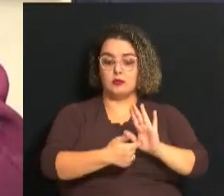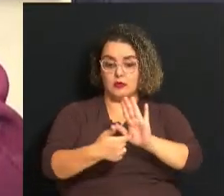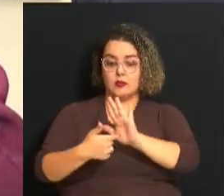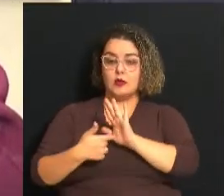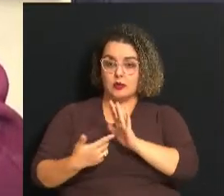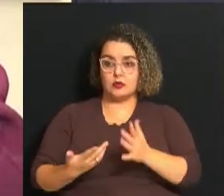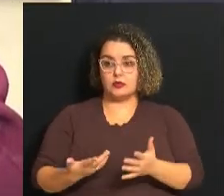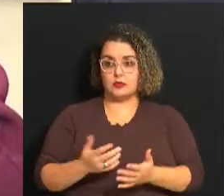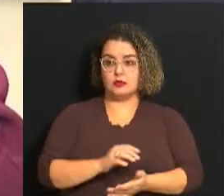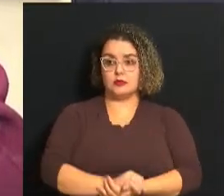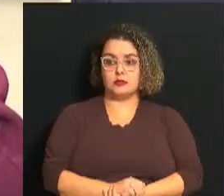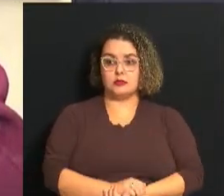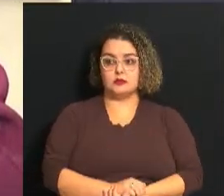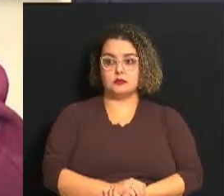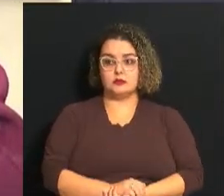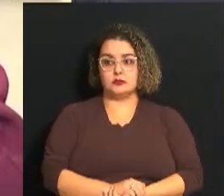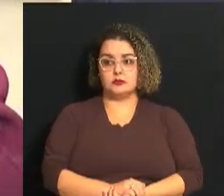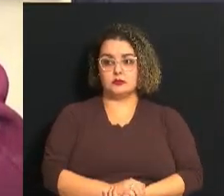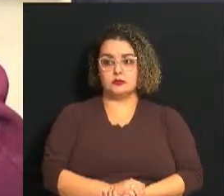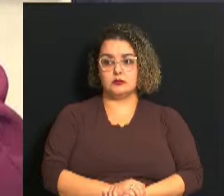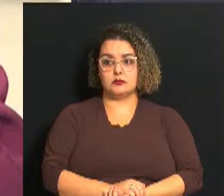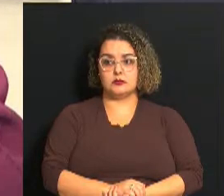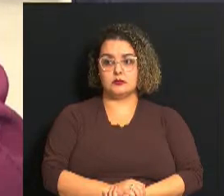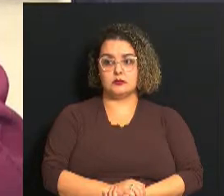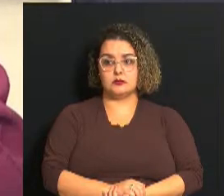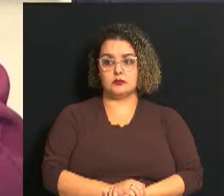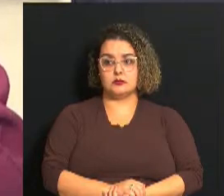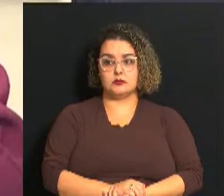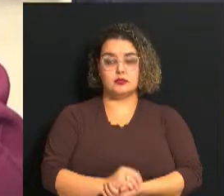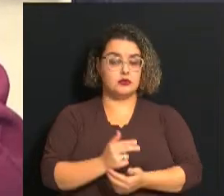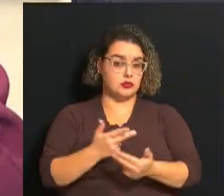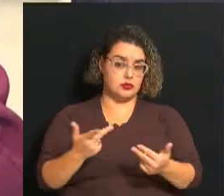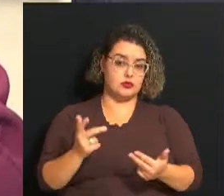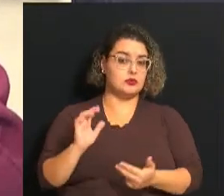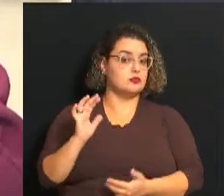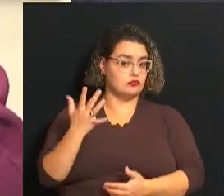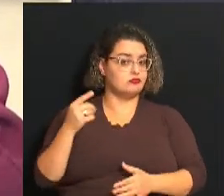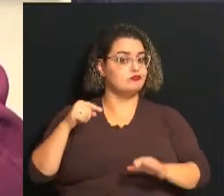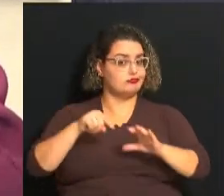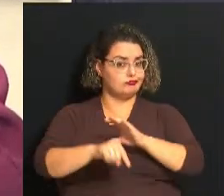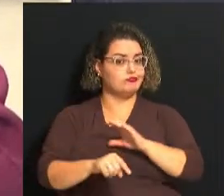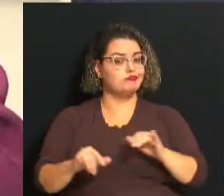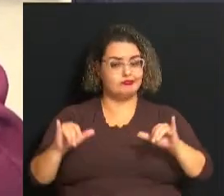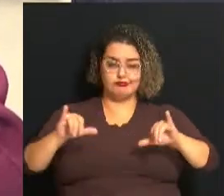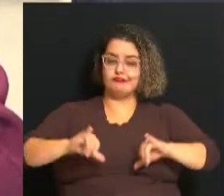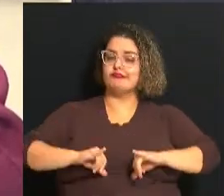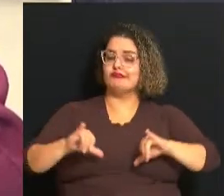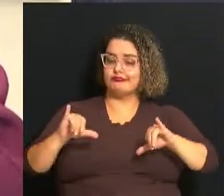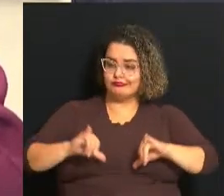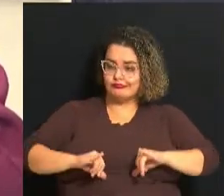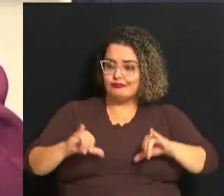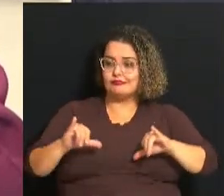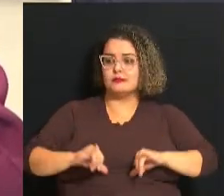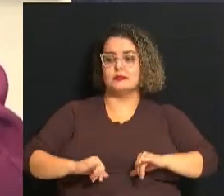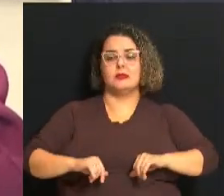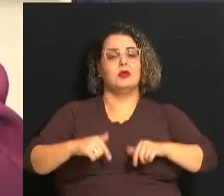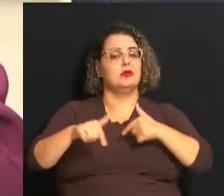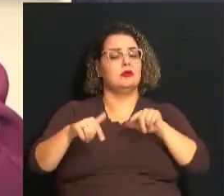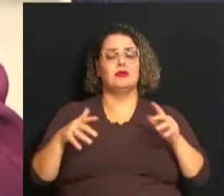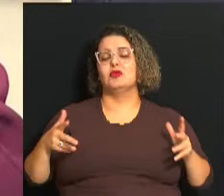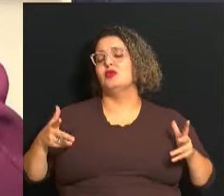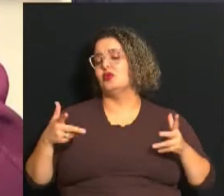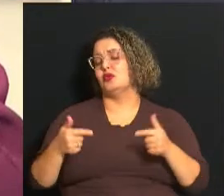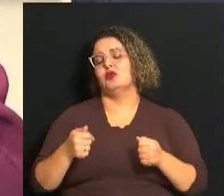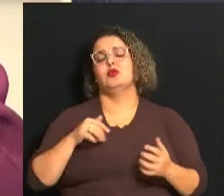estivemos diante né de processos muito complexos e muito Dolorosos dos Trabalhadores no mundo todo